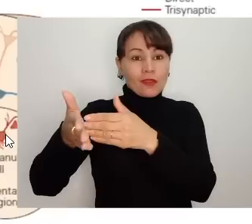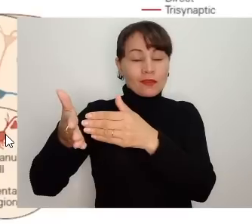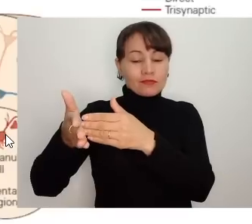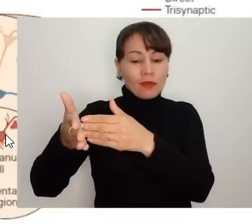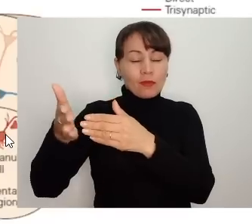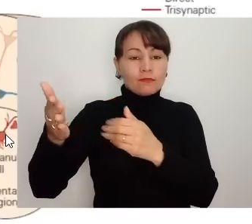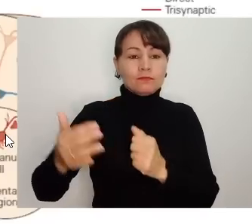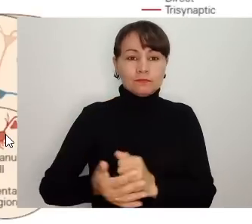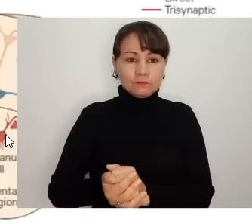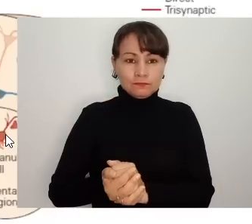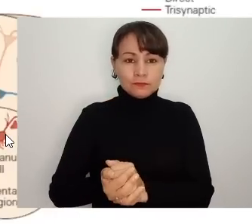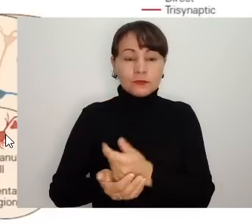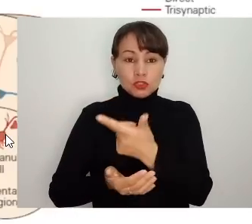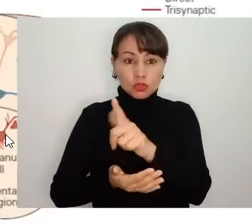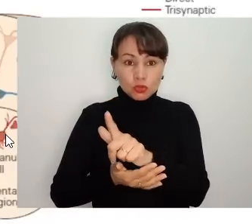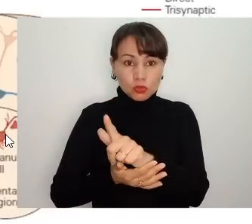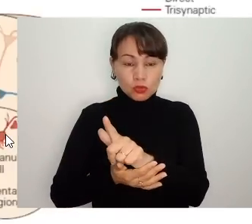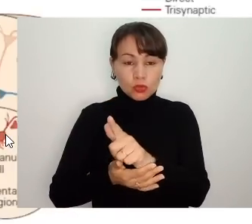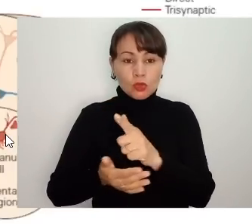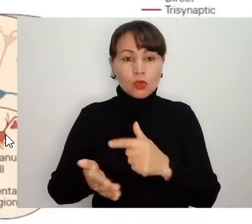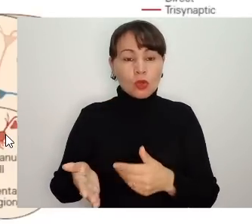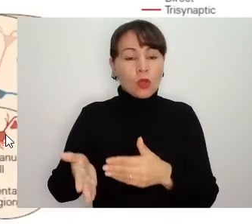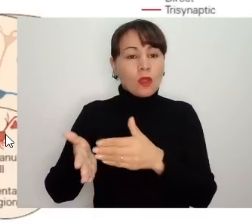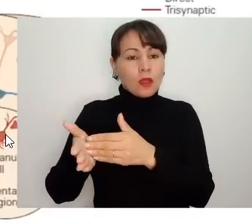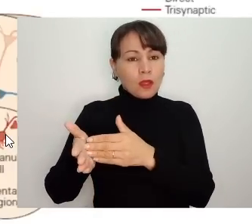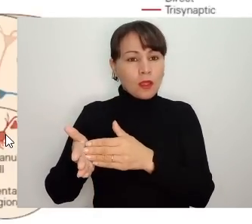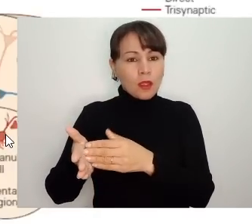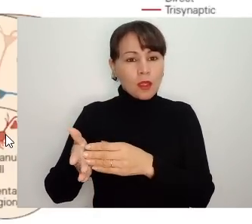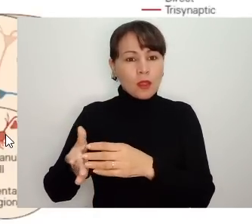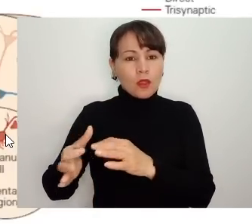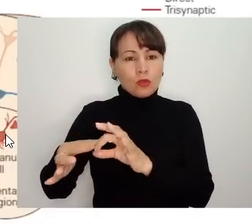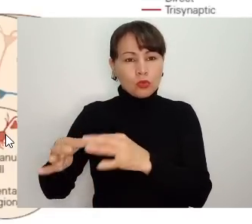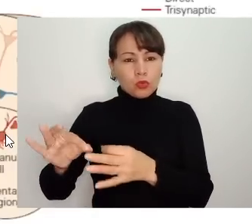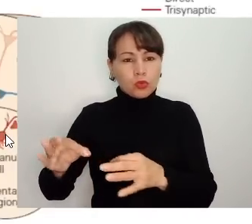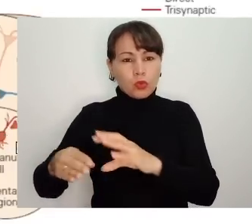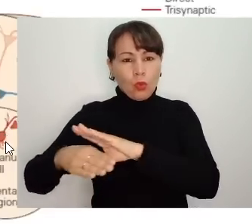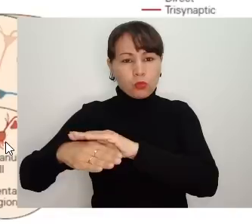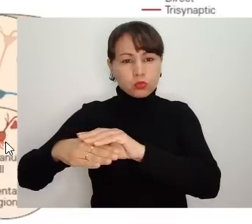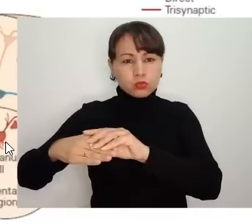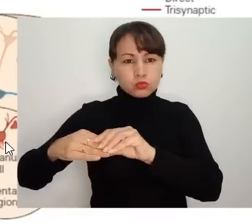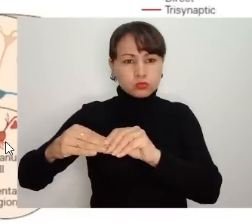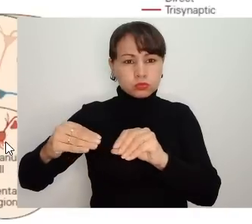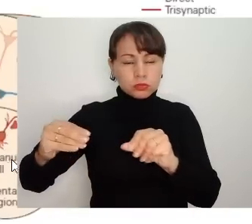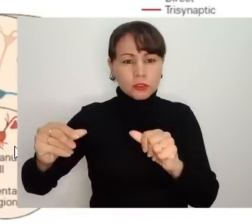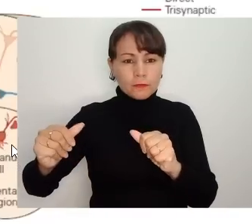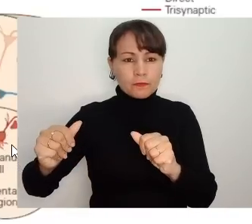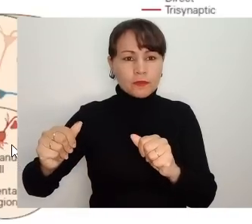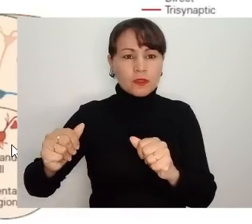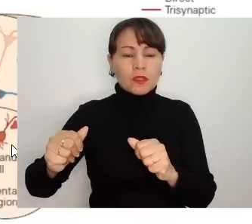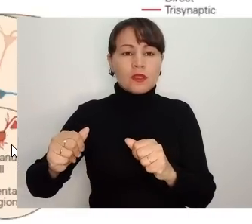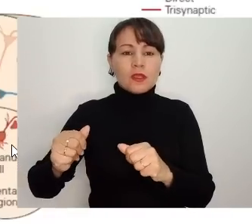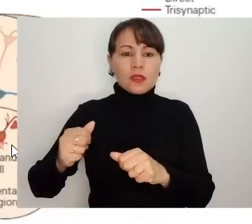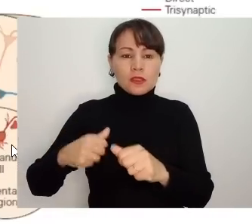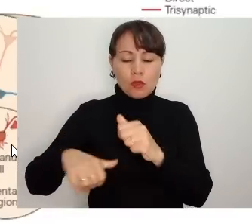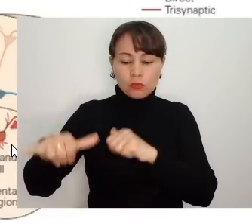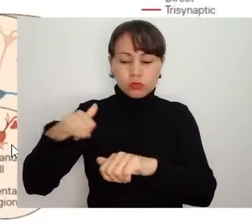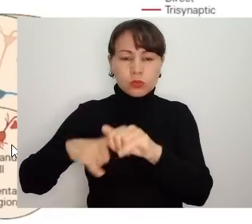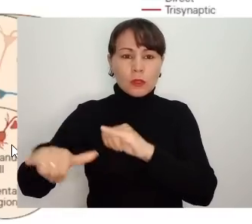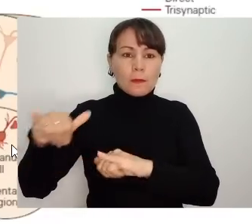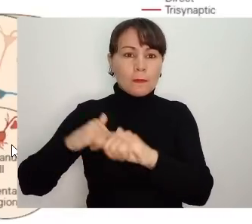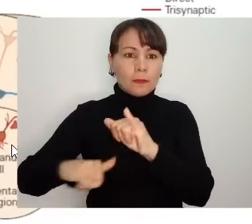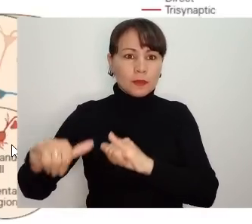ser transmitida novamente por fibras musgosas, que são